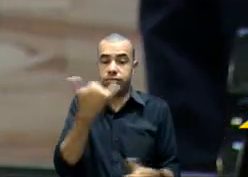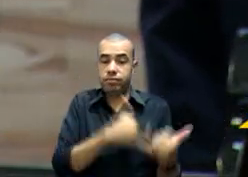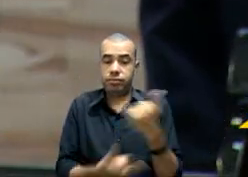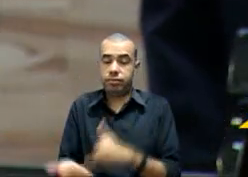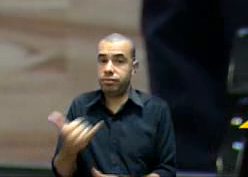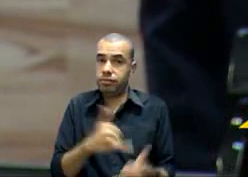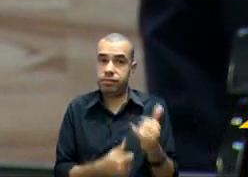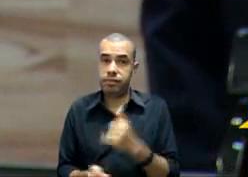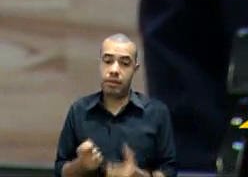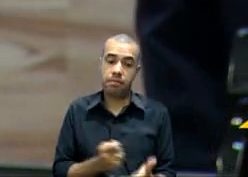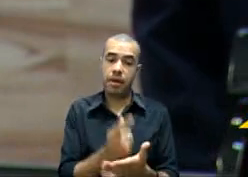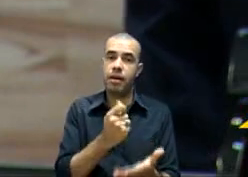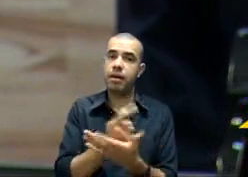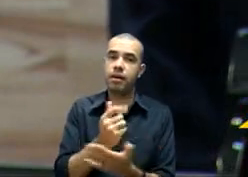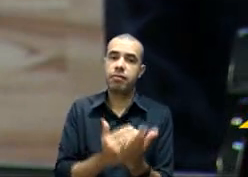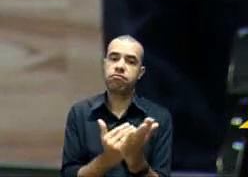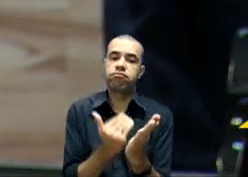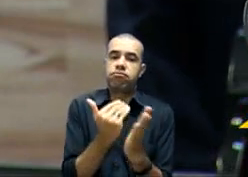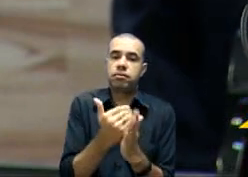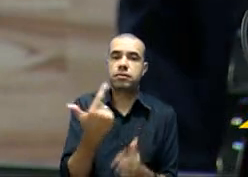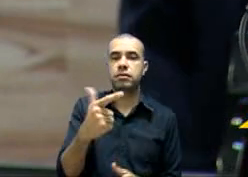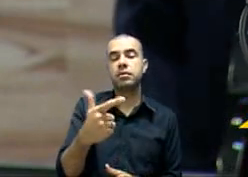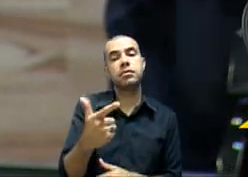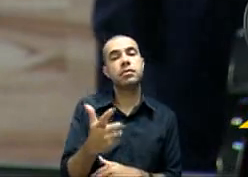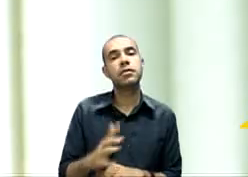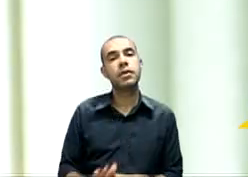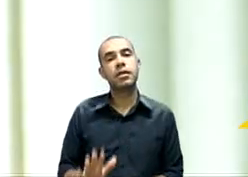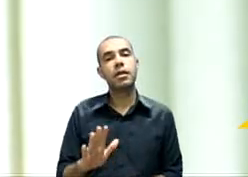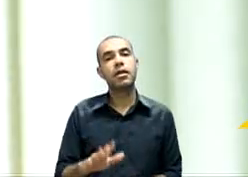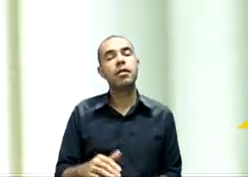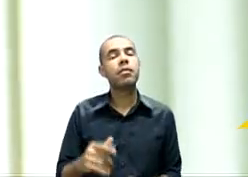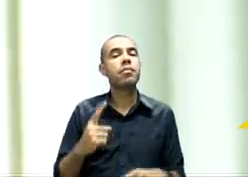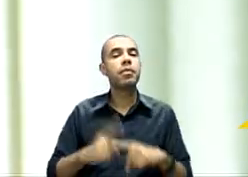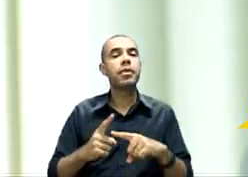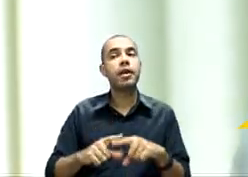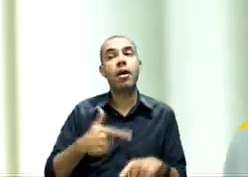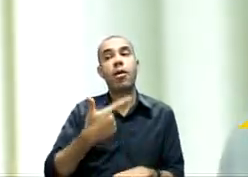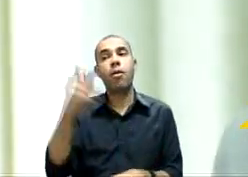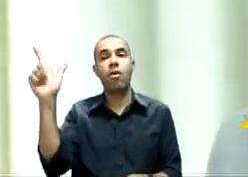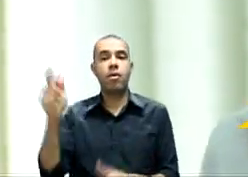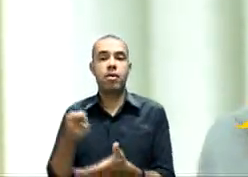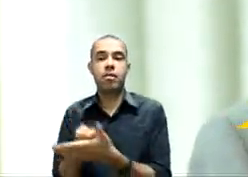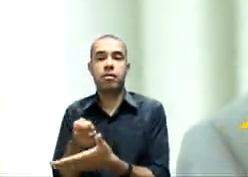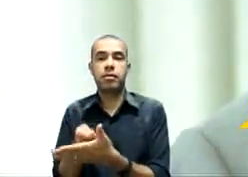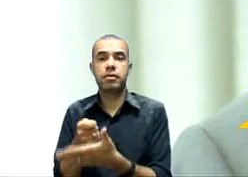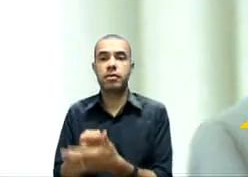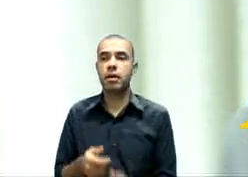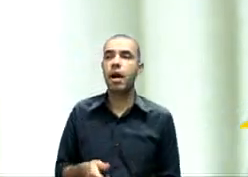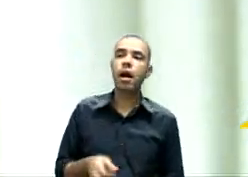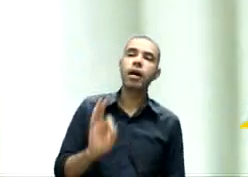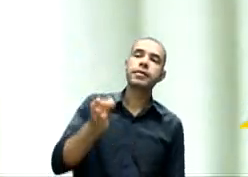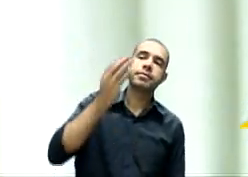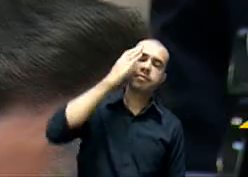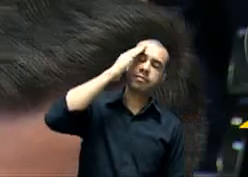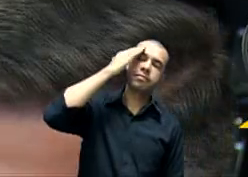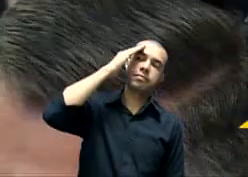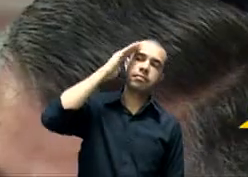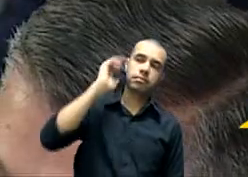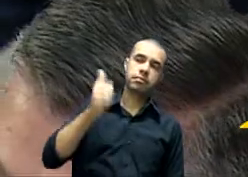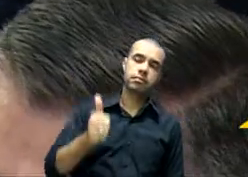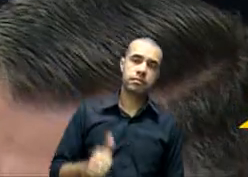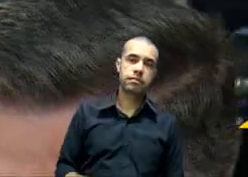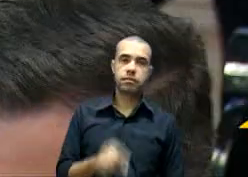com outra... É decidida nacionalmente. Isso, tá certo? Eu agradeço aos vereadores que votarem